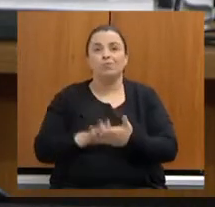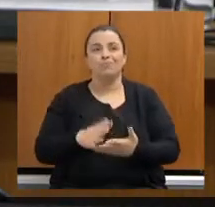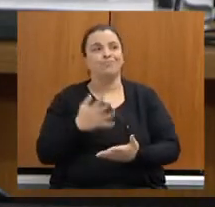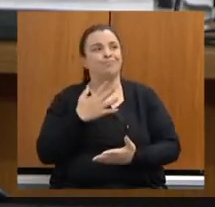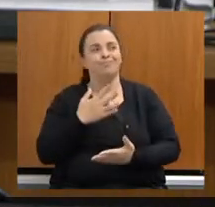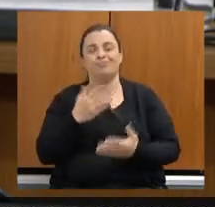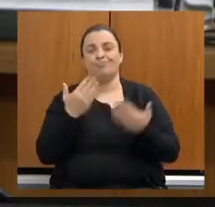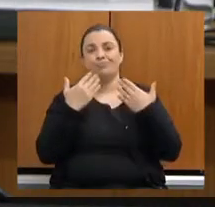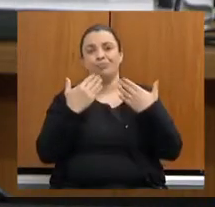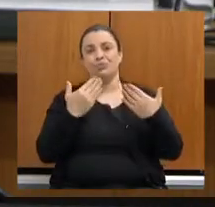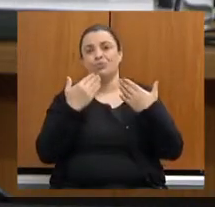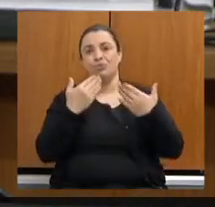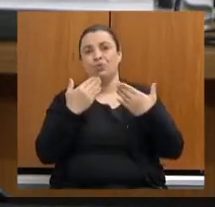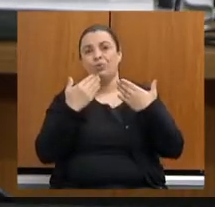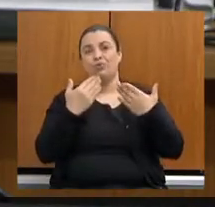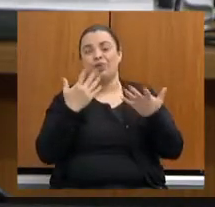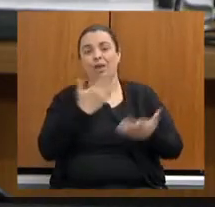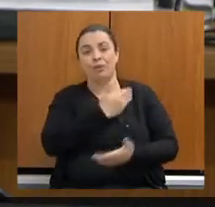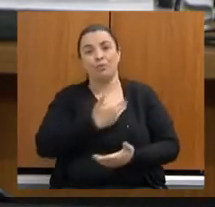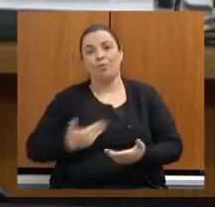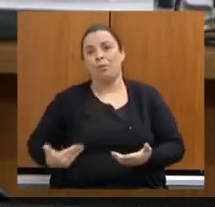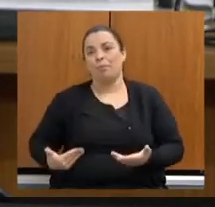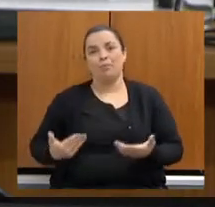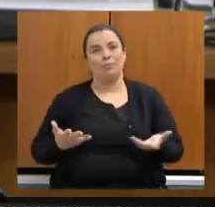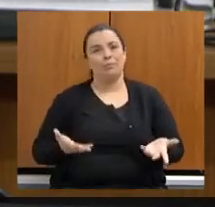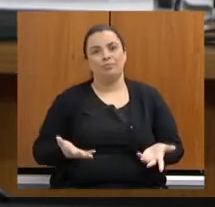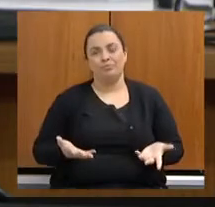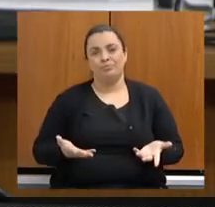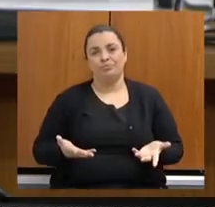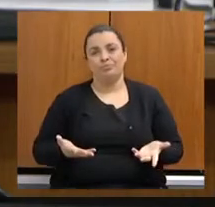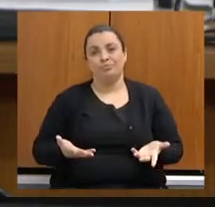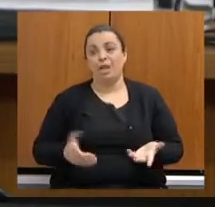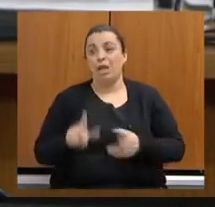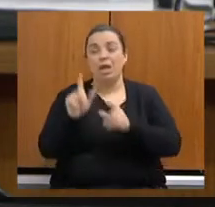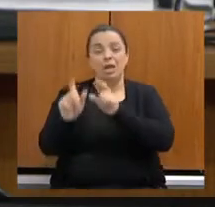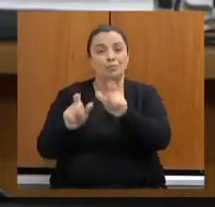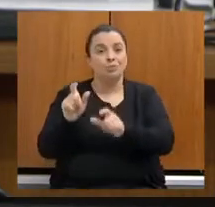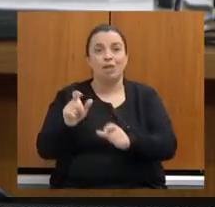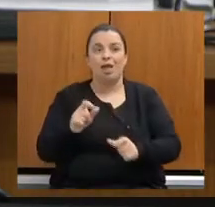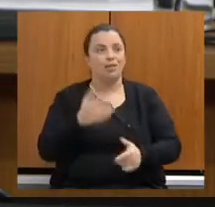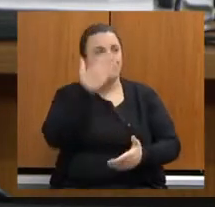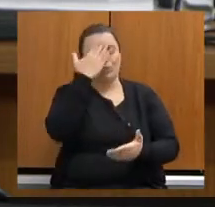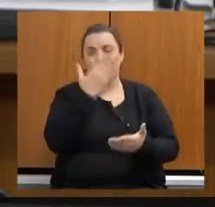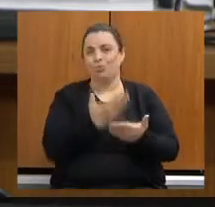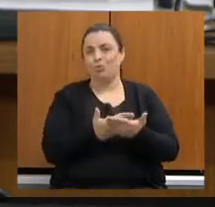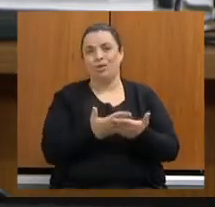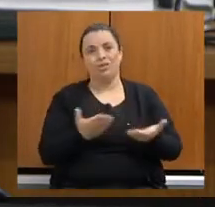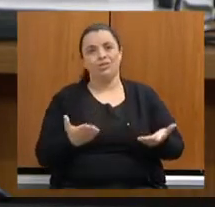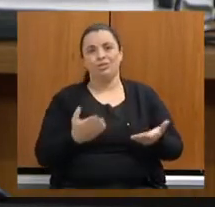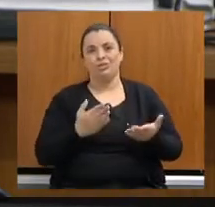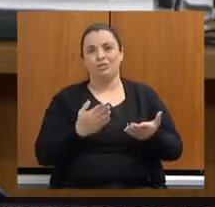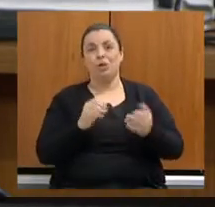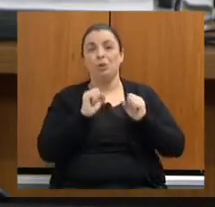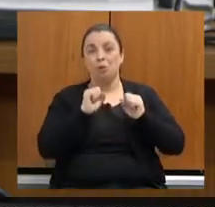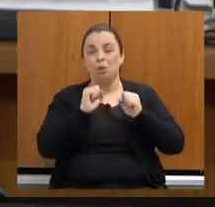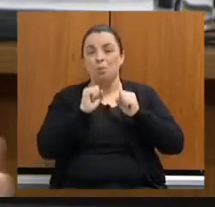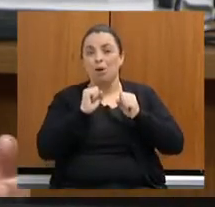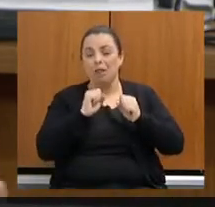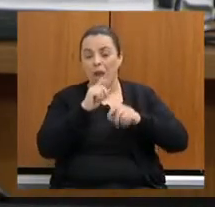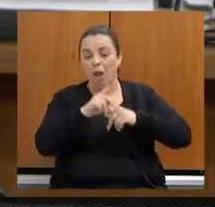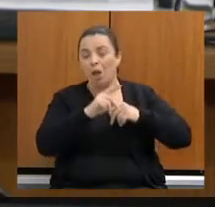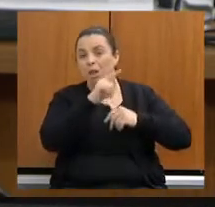público né infelizmente faz com que as pessoas desacreditarem porque é eu